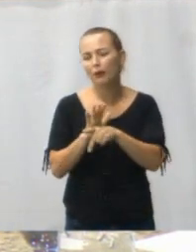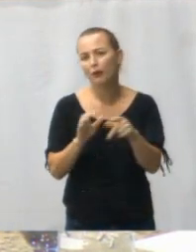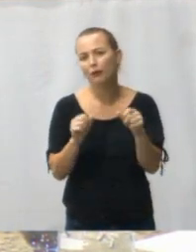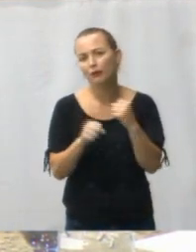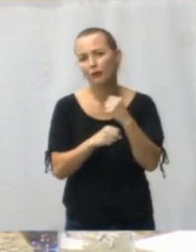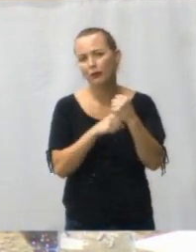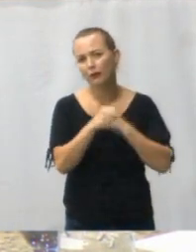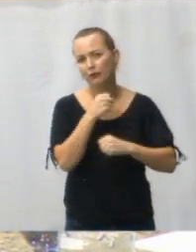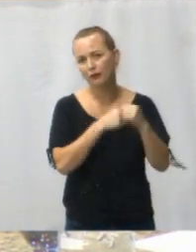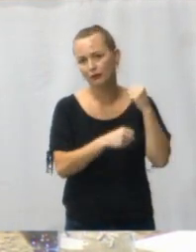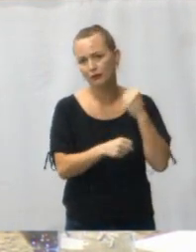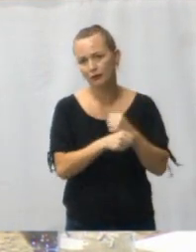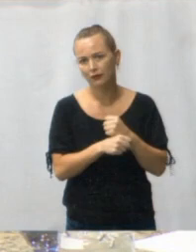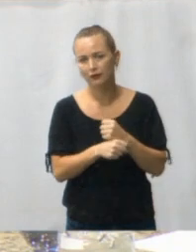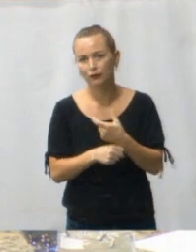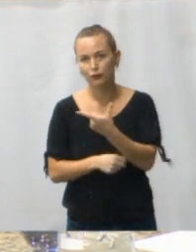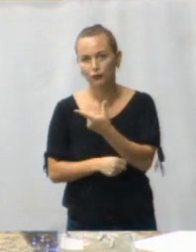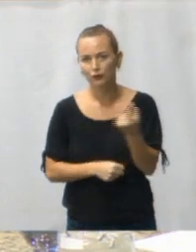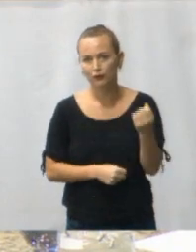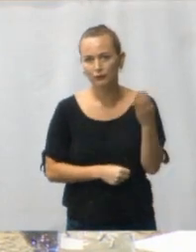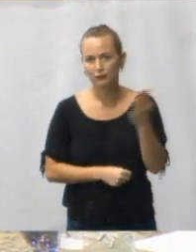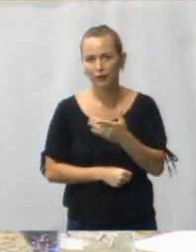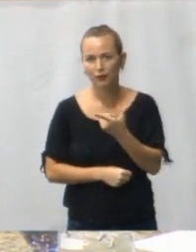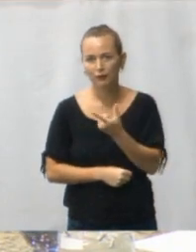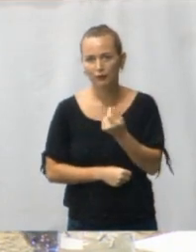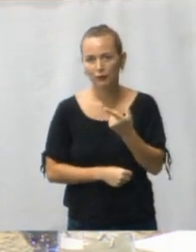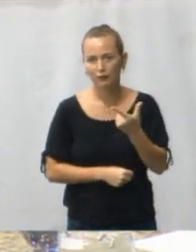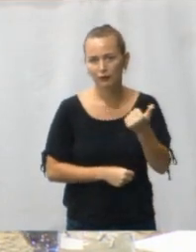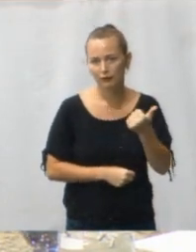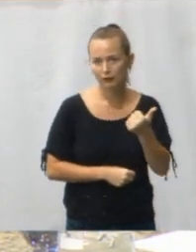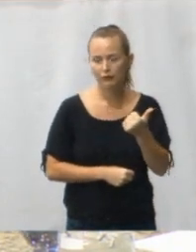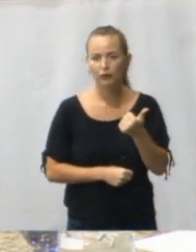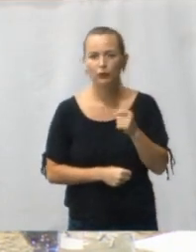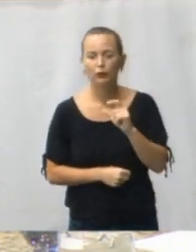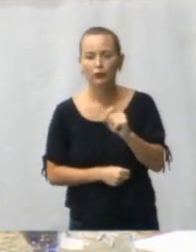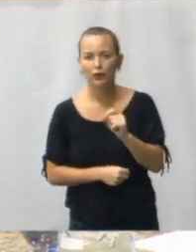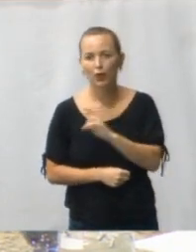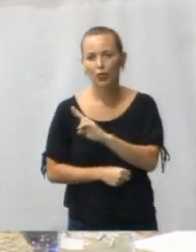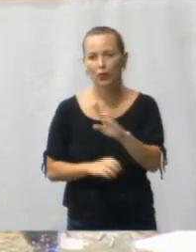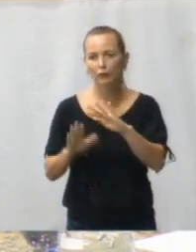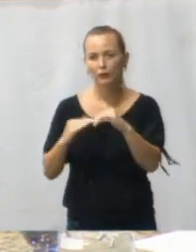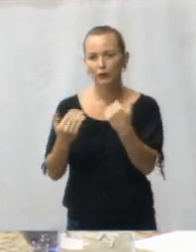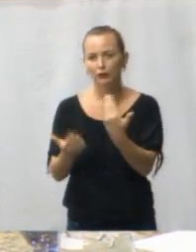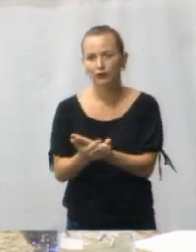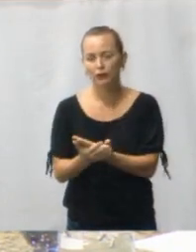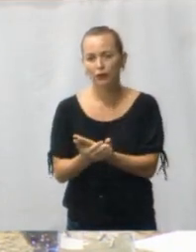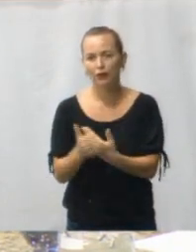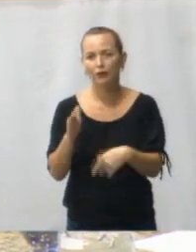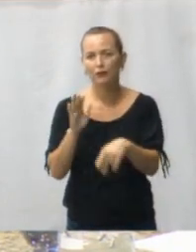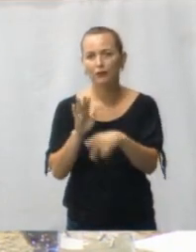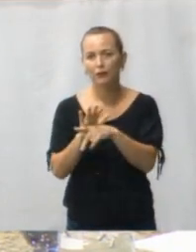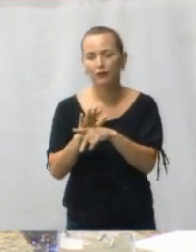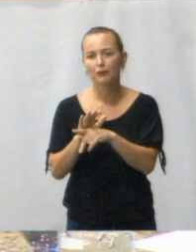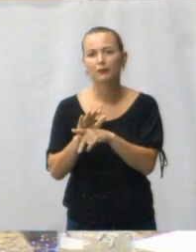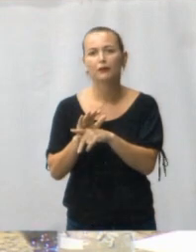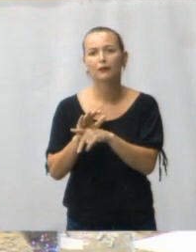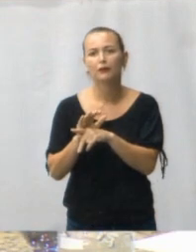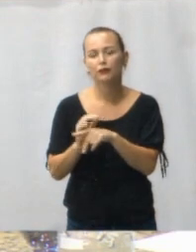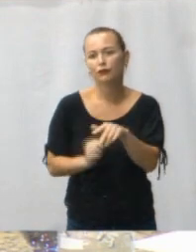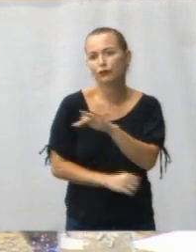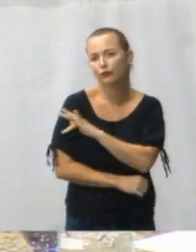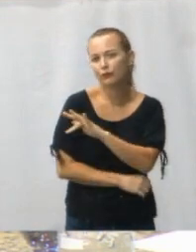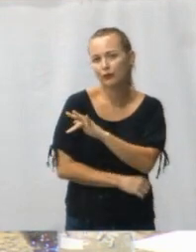200/2021 denomina Padre Guito Ceoto a nova escola municipal de ensino fundamental, localizada no bairro